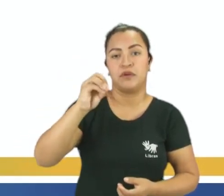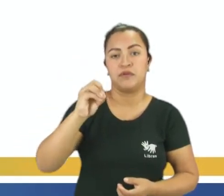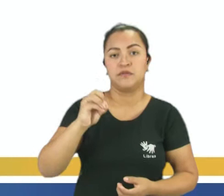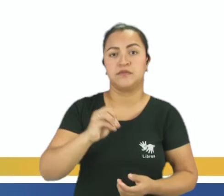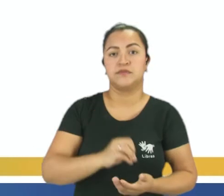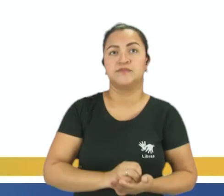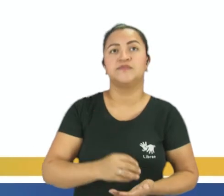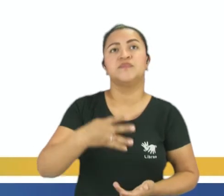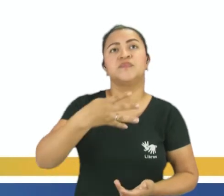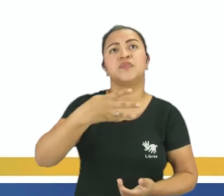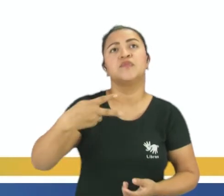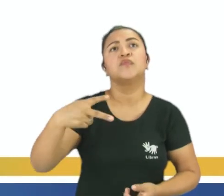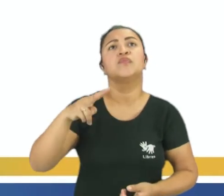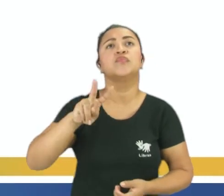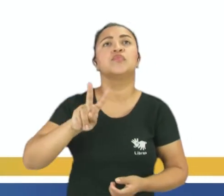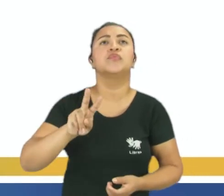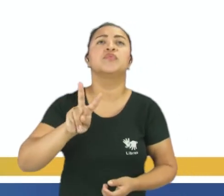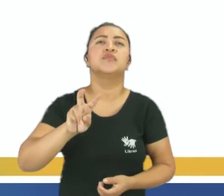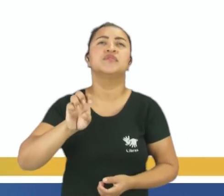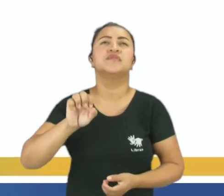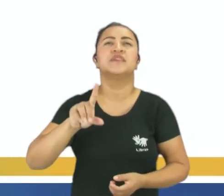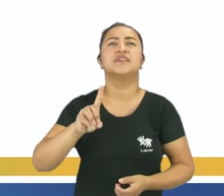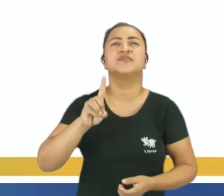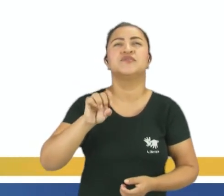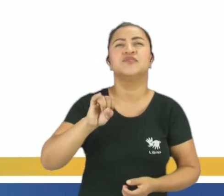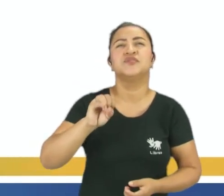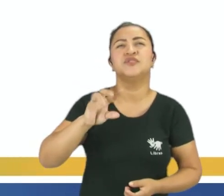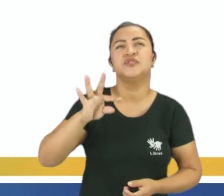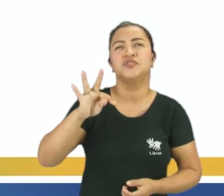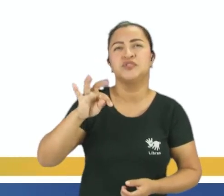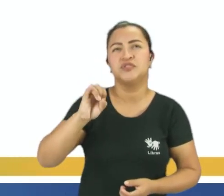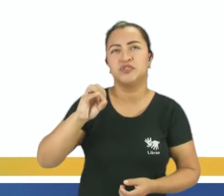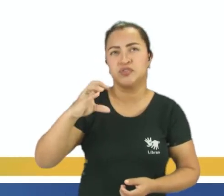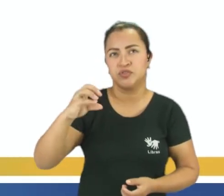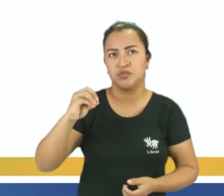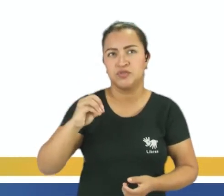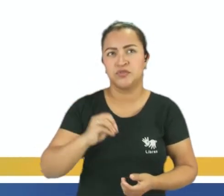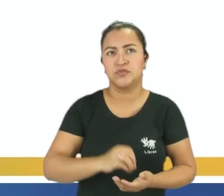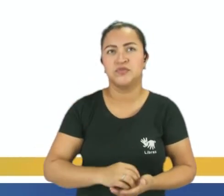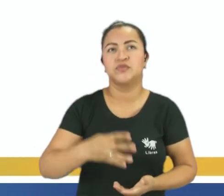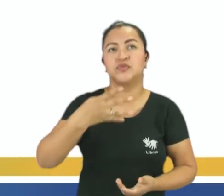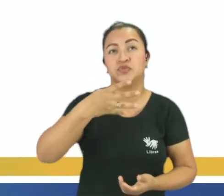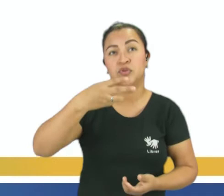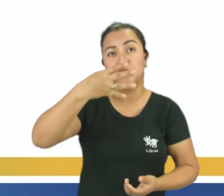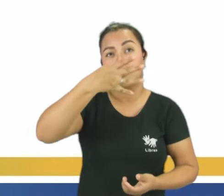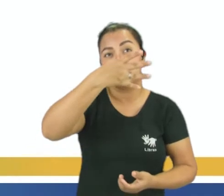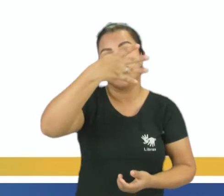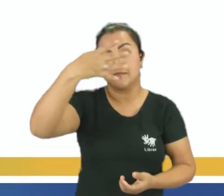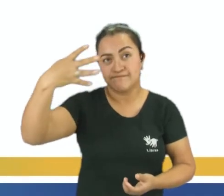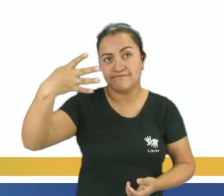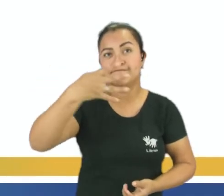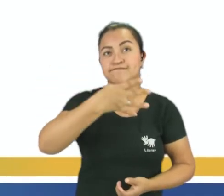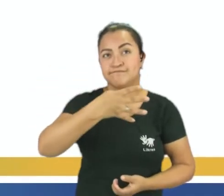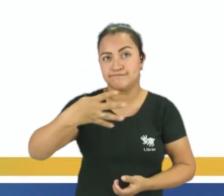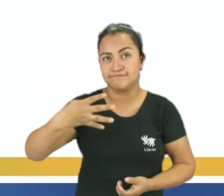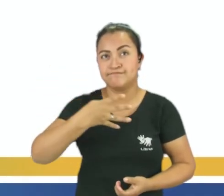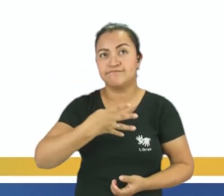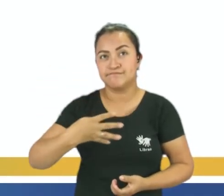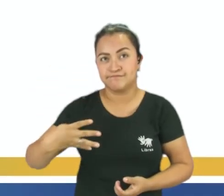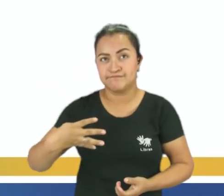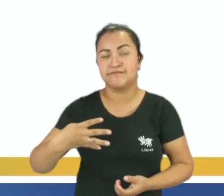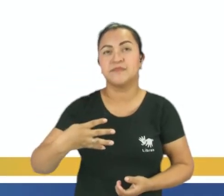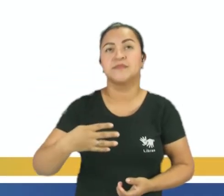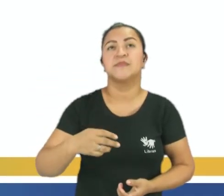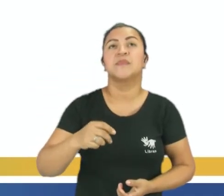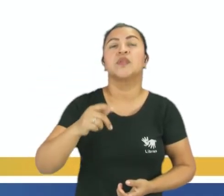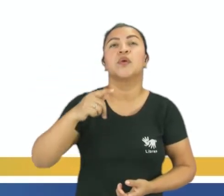Estrofe com 2 versos, dístico. Estrofe com 3 versos, terceto. Estrofe com